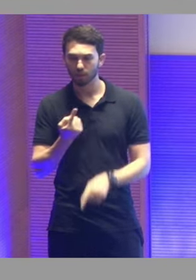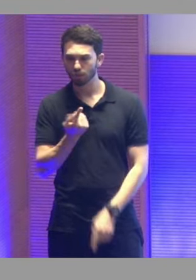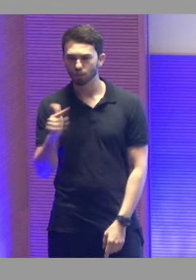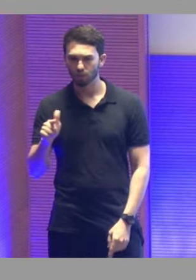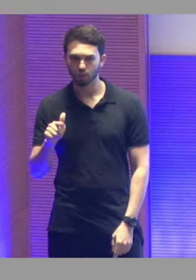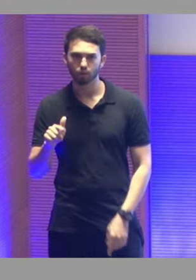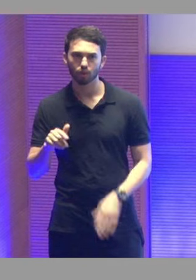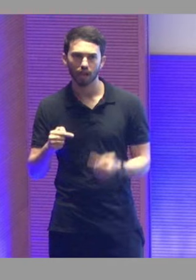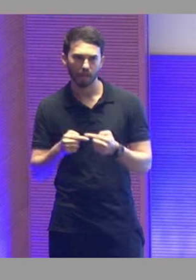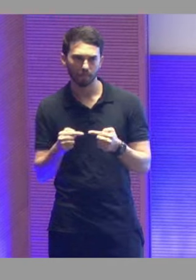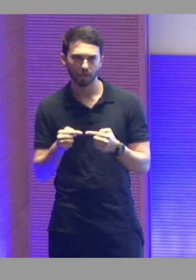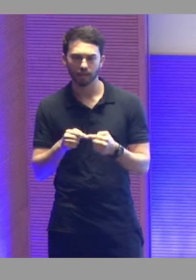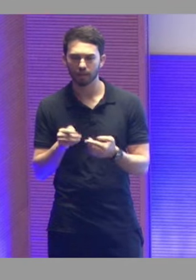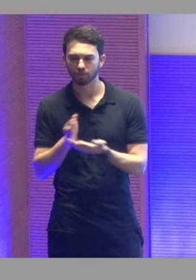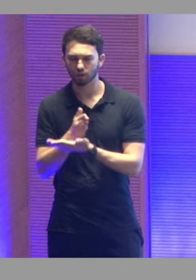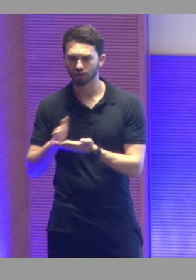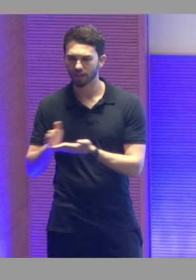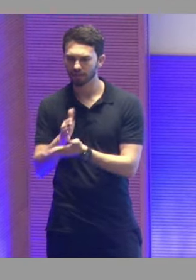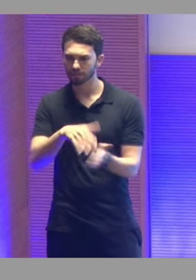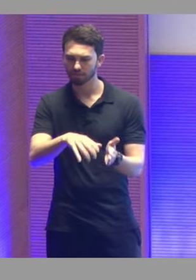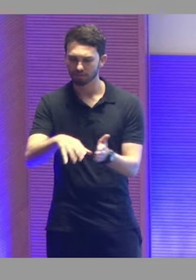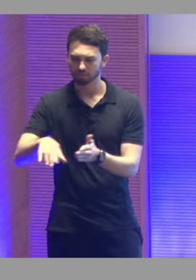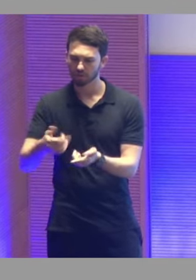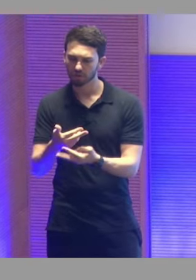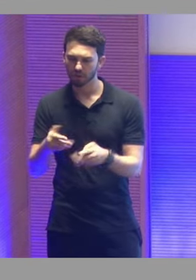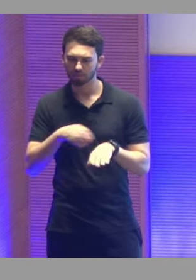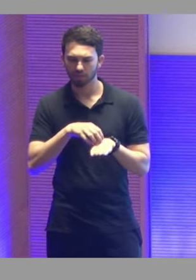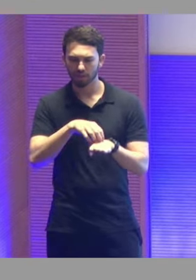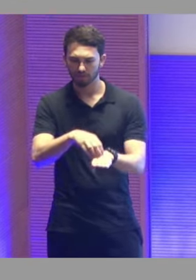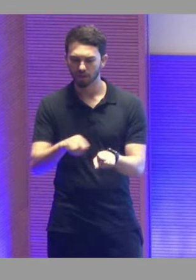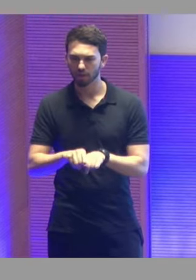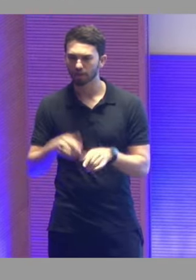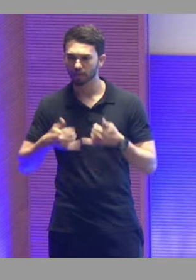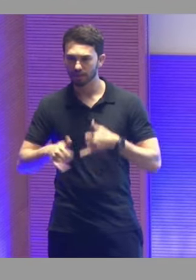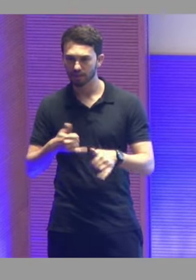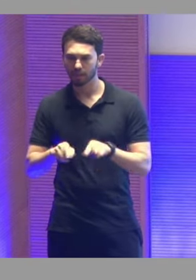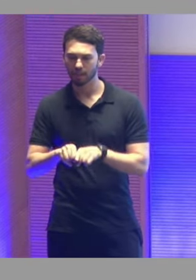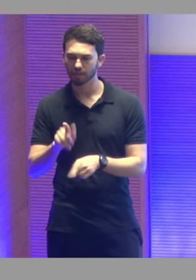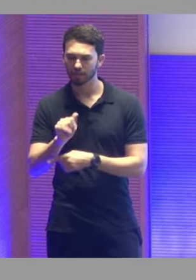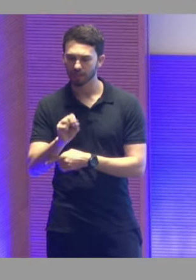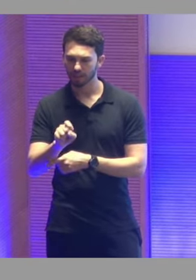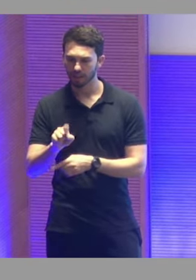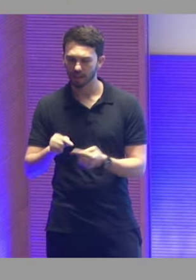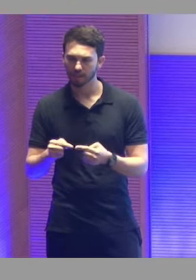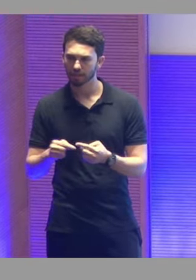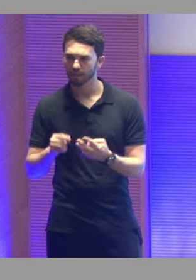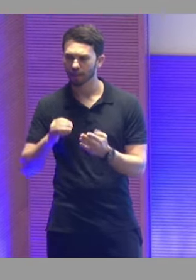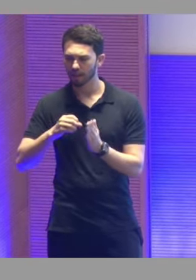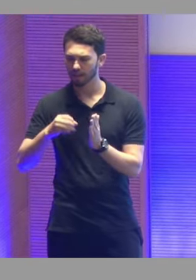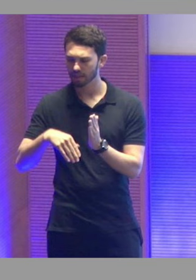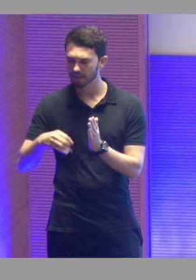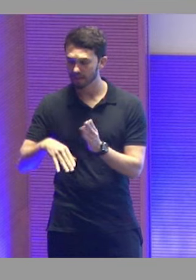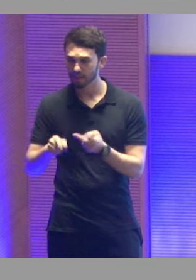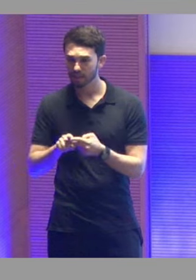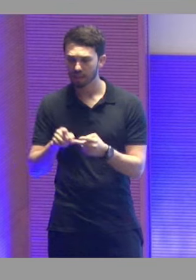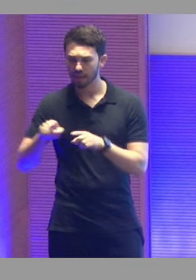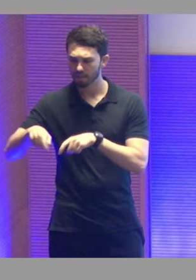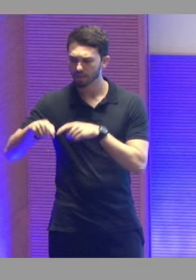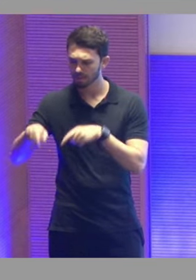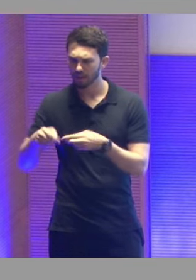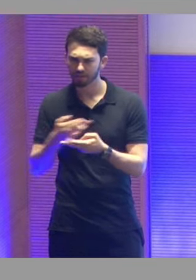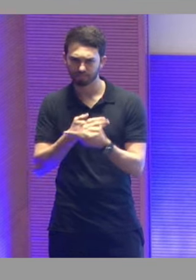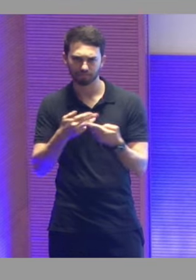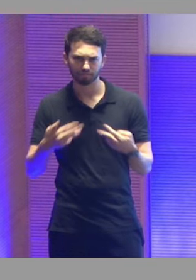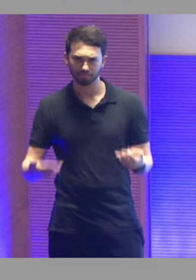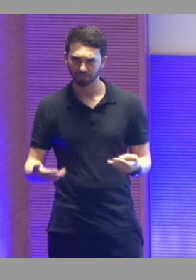se divide nos demais setores como transporte eletricidade gás saneamento resíduos agricultura pecuária e assim por